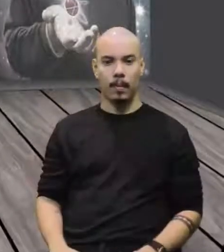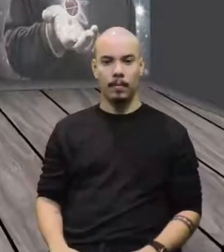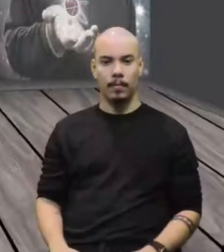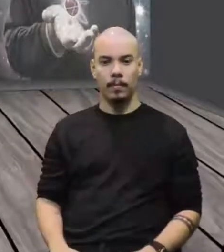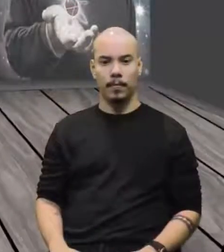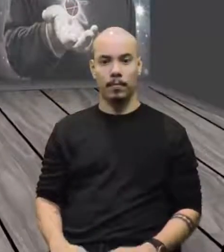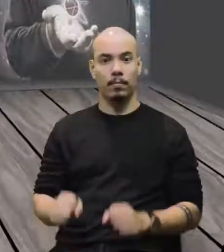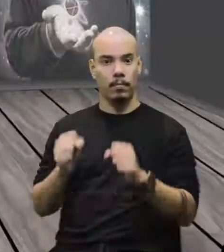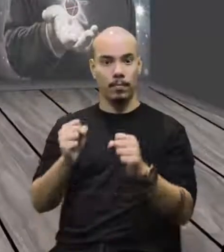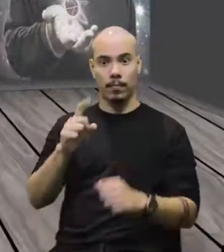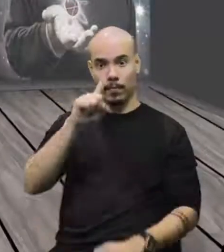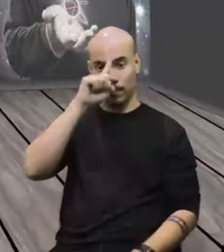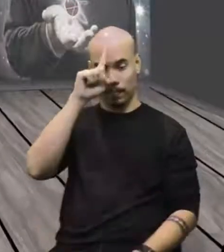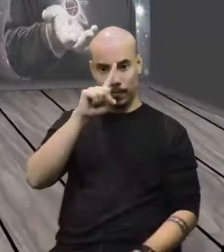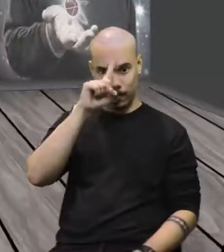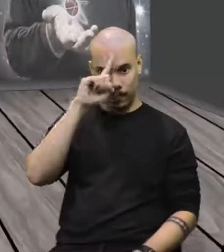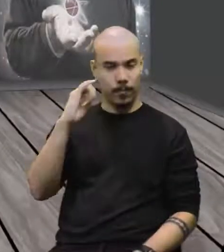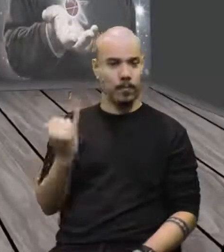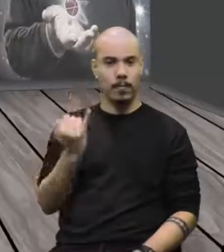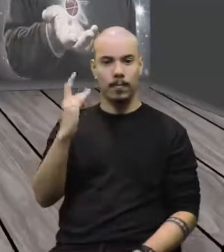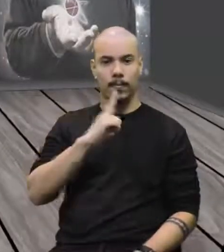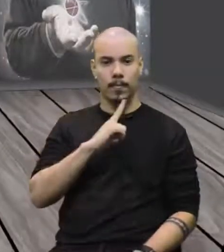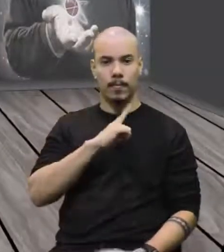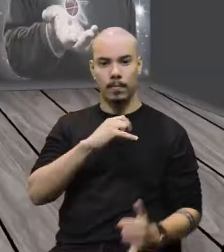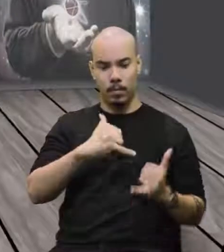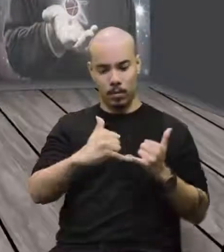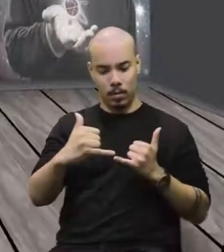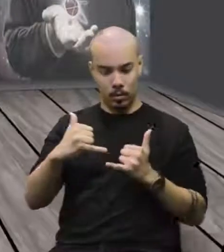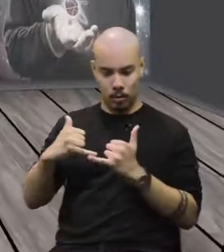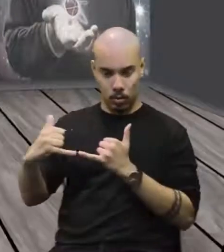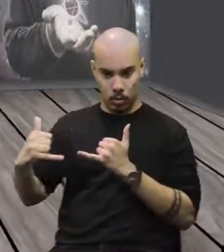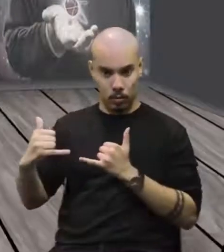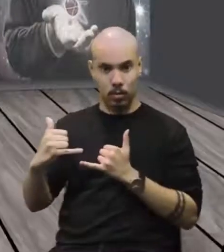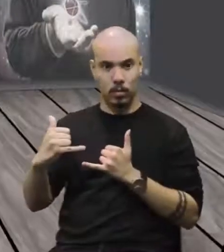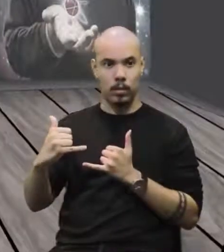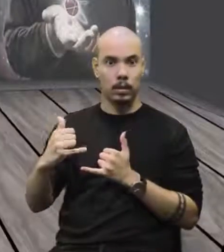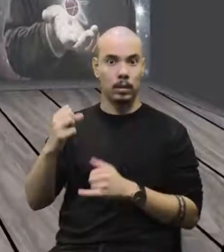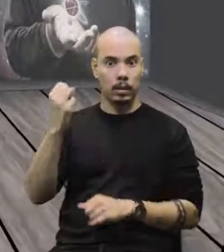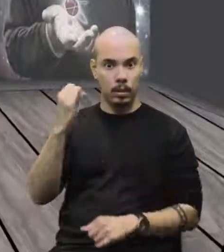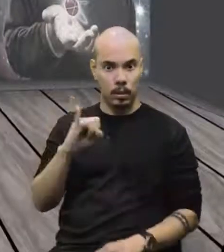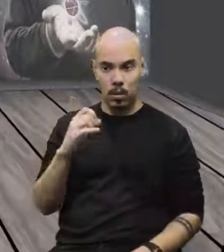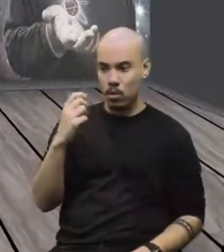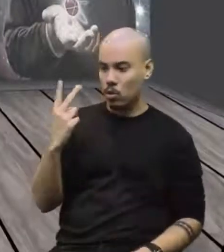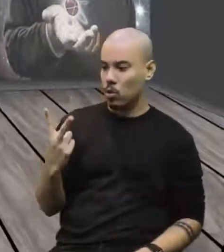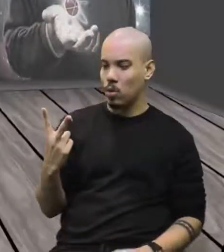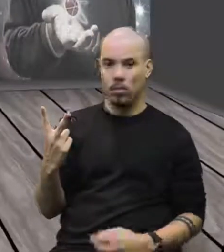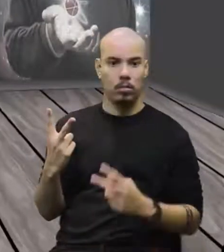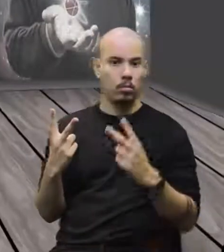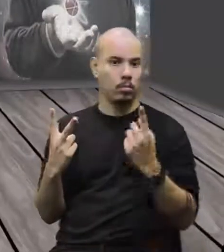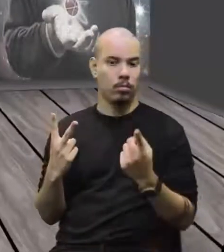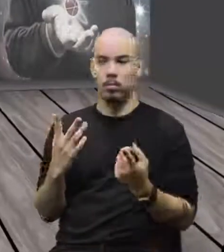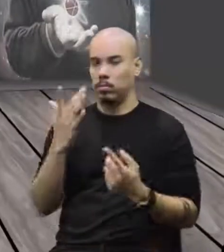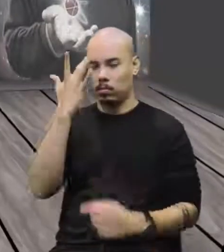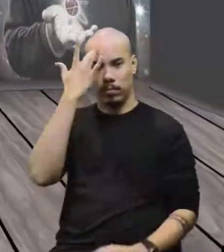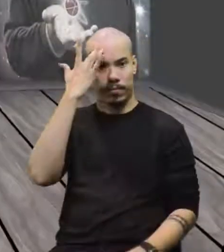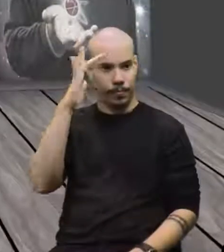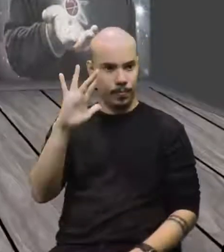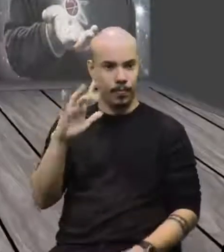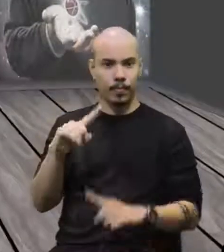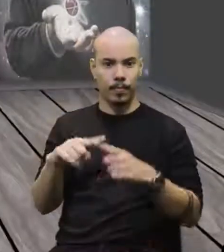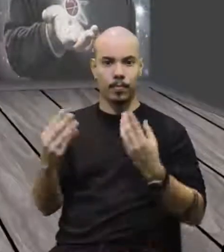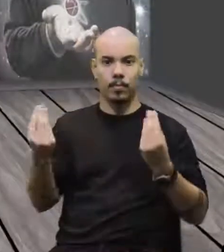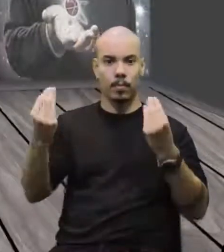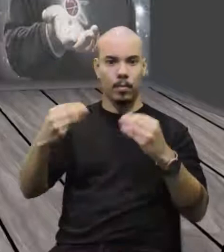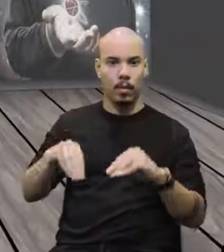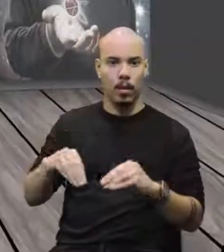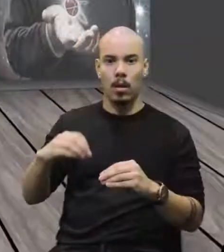vontade, podem criar aí. O importante é ter dois fios paralelos. Se tem dois circuitos, um circuito, botar um resistor, botar